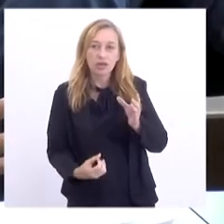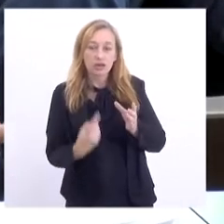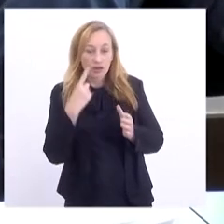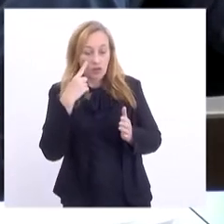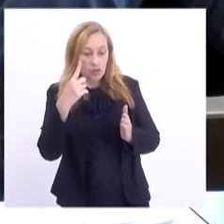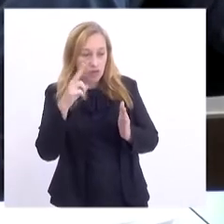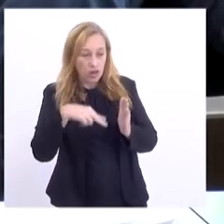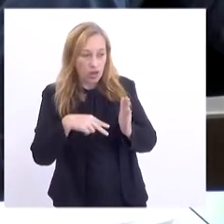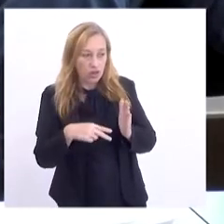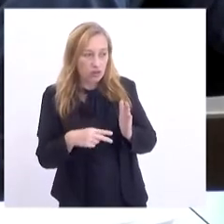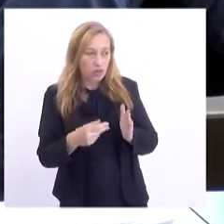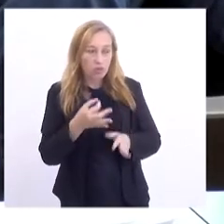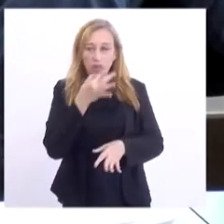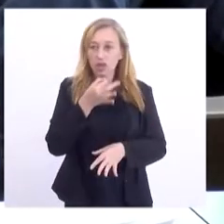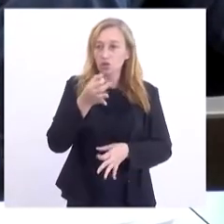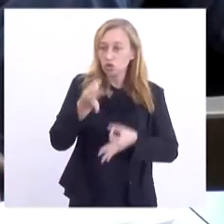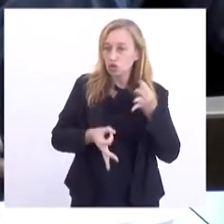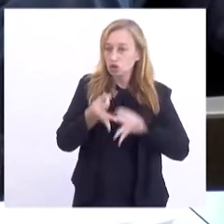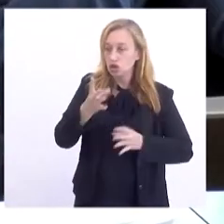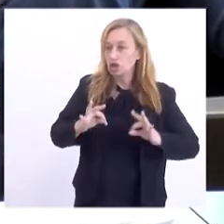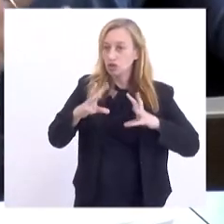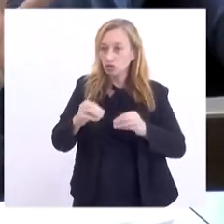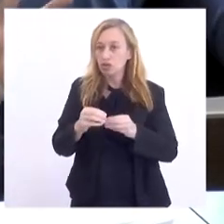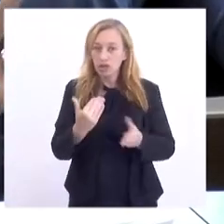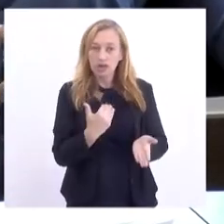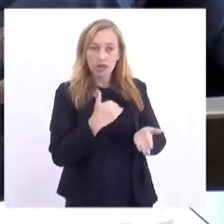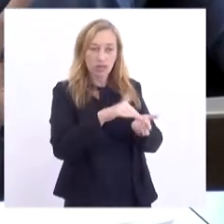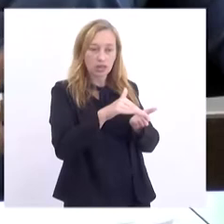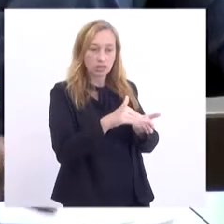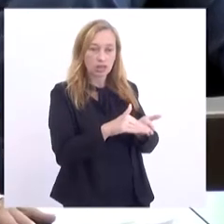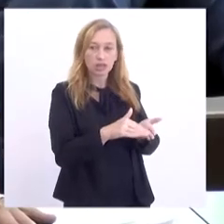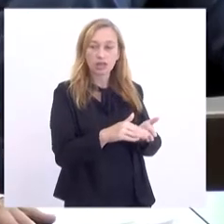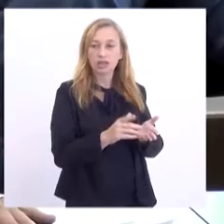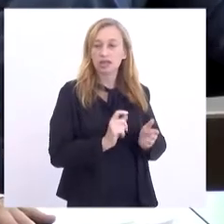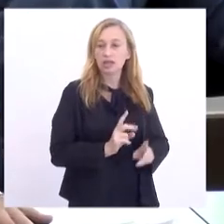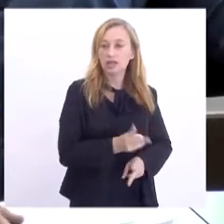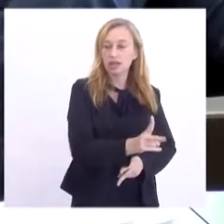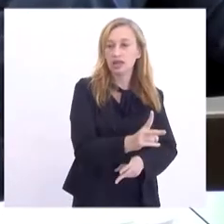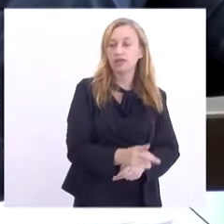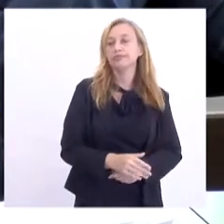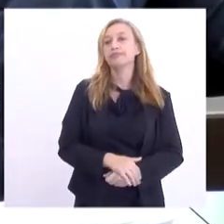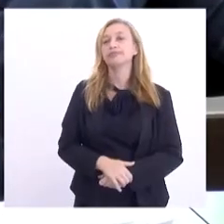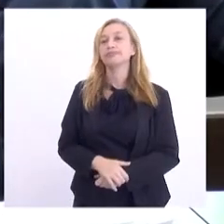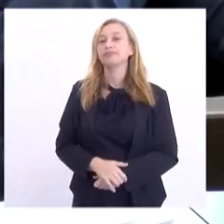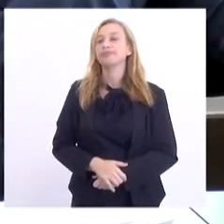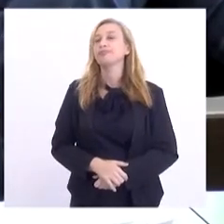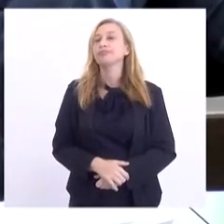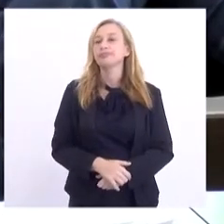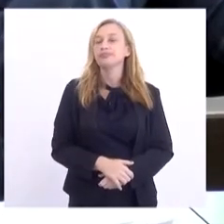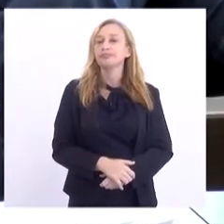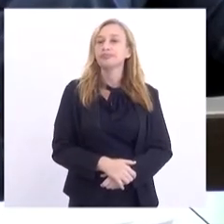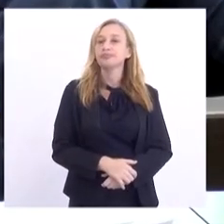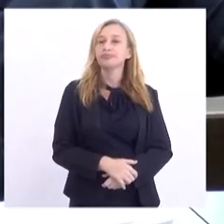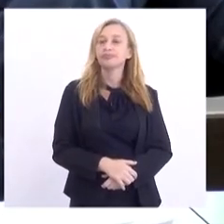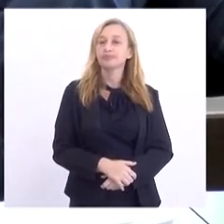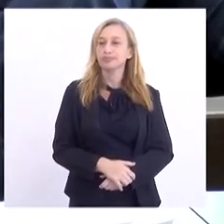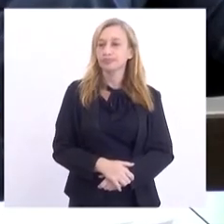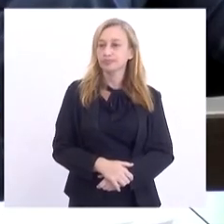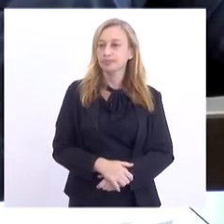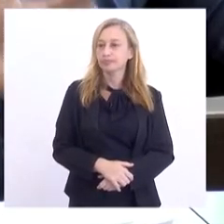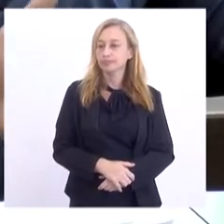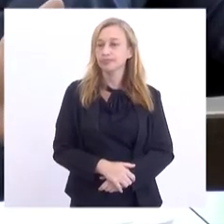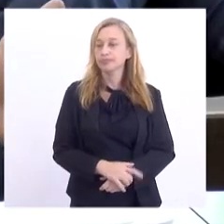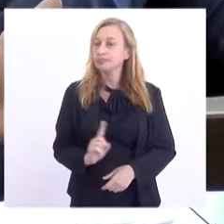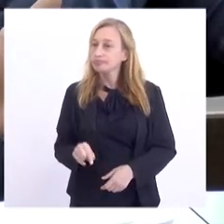aquele projeto chancela E aí a secretaria a Sega essa essa lógica geral e é